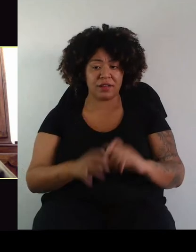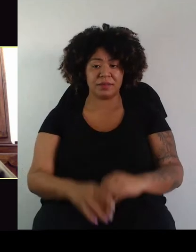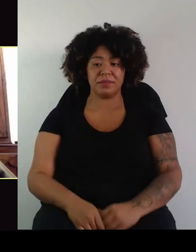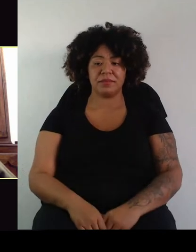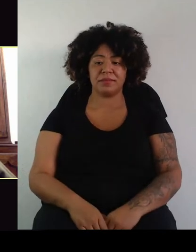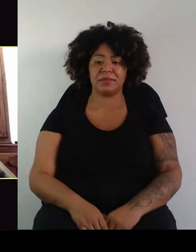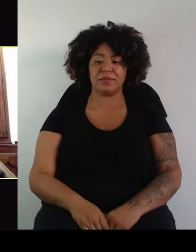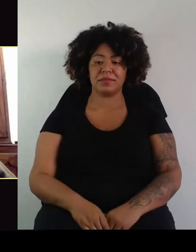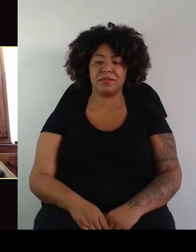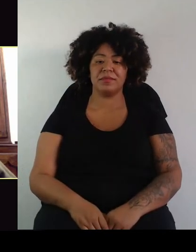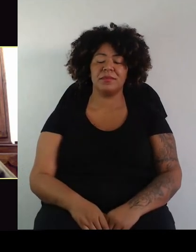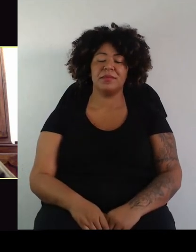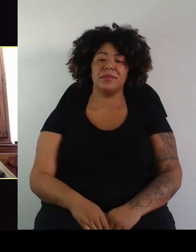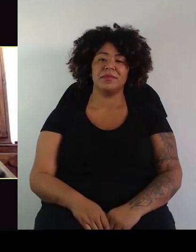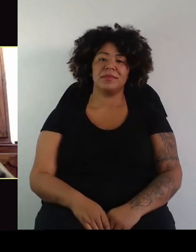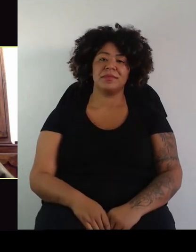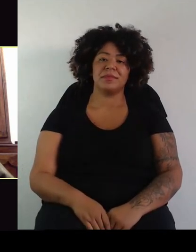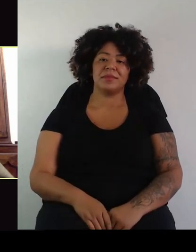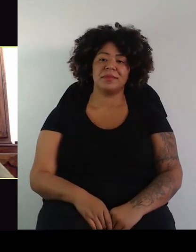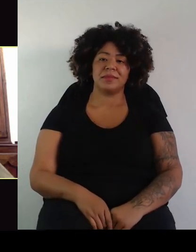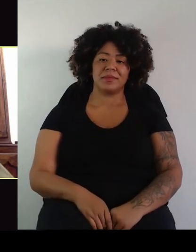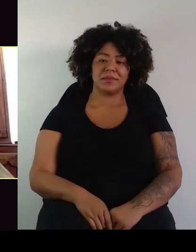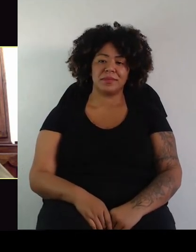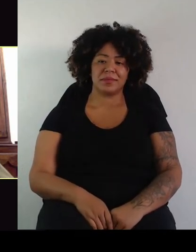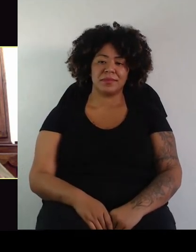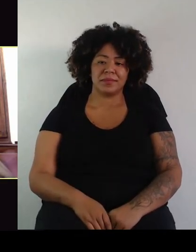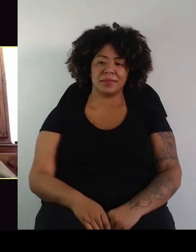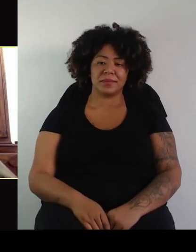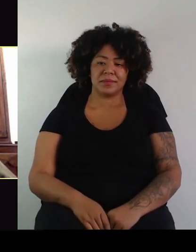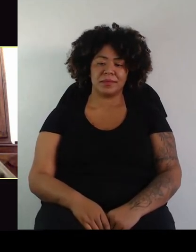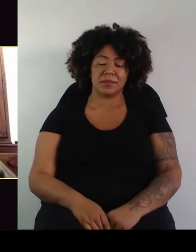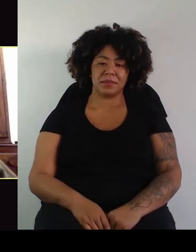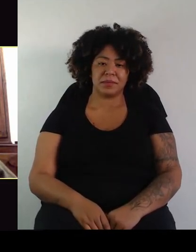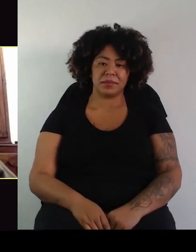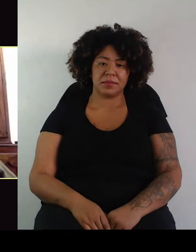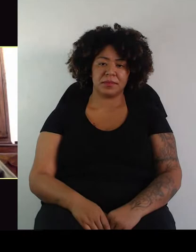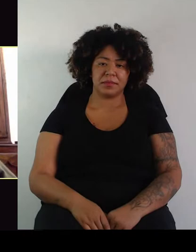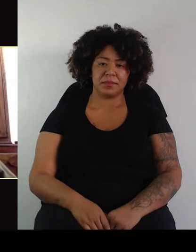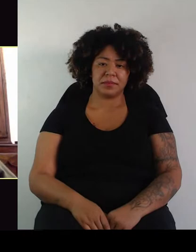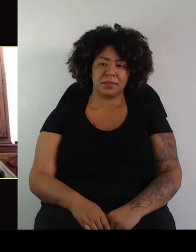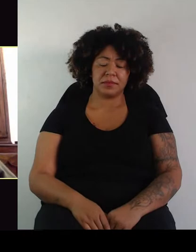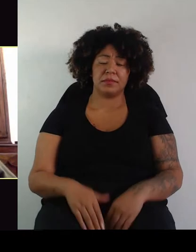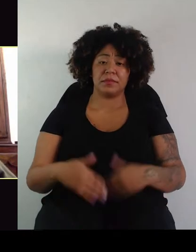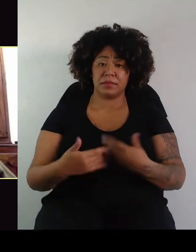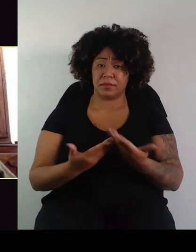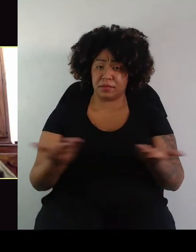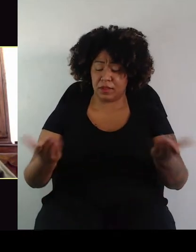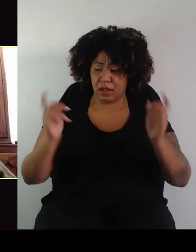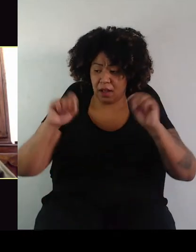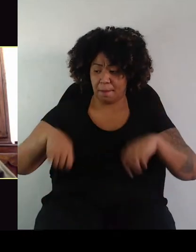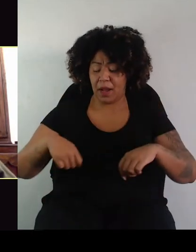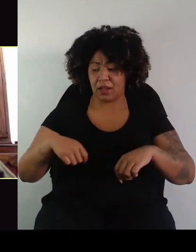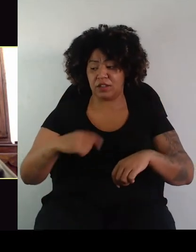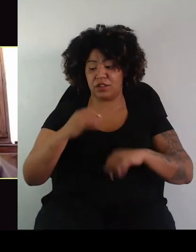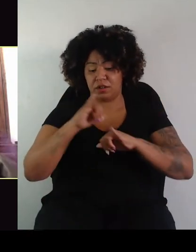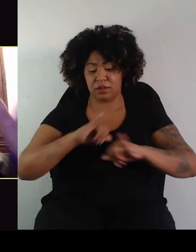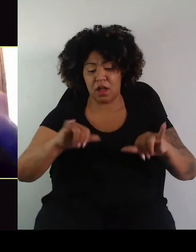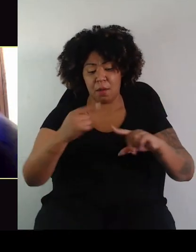então você pode dizer as pessoas que não o conheciam